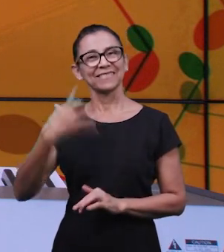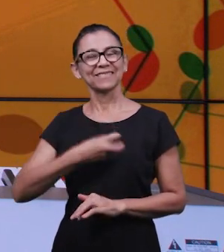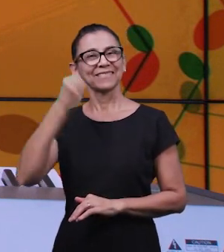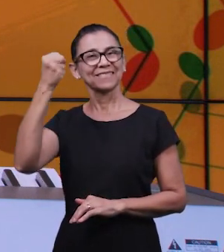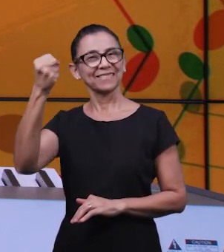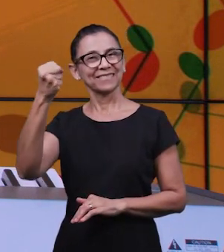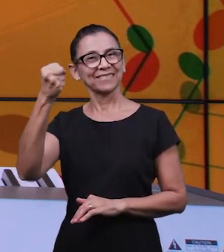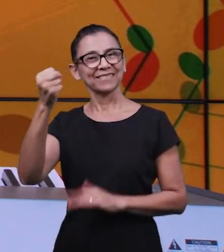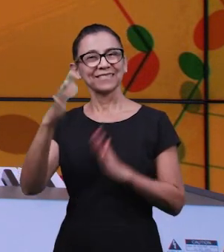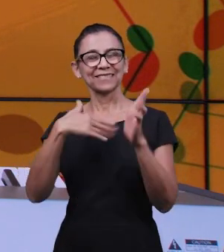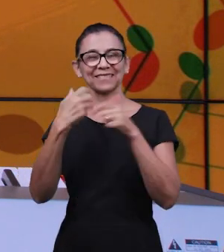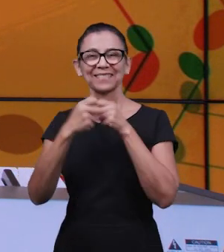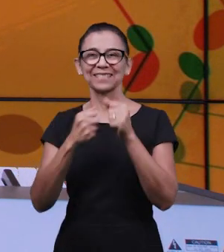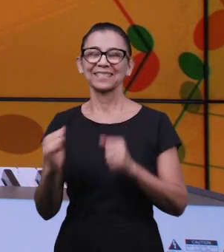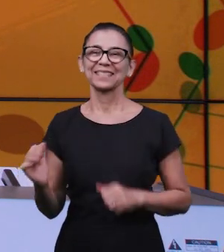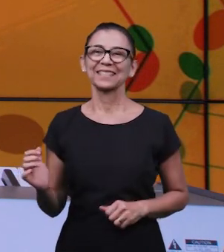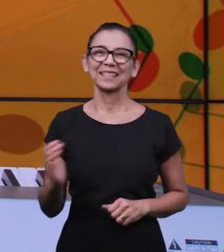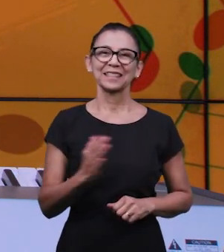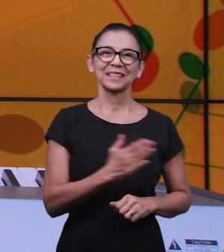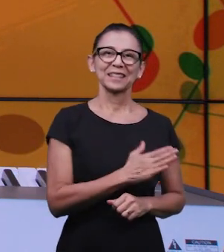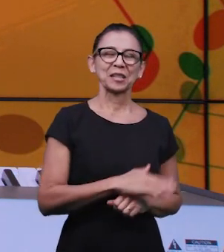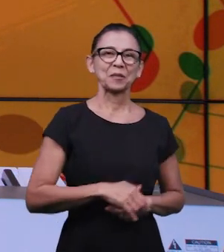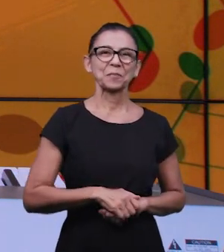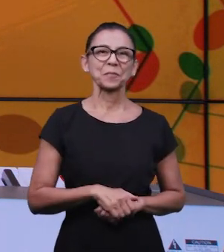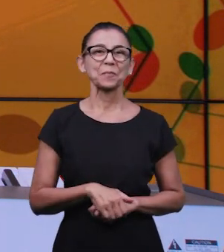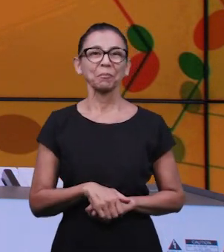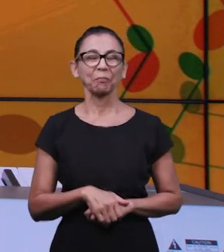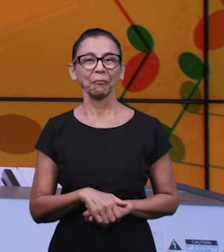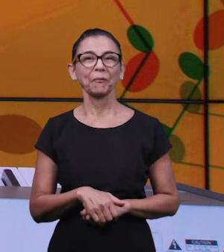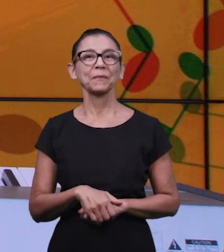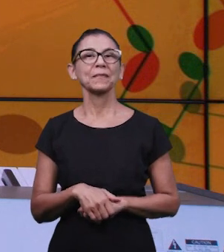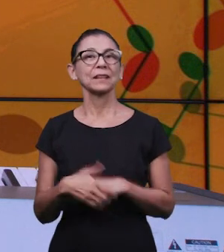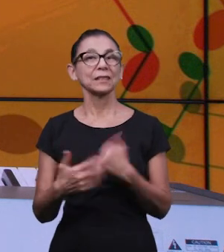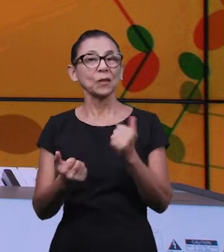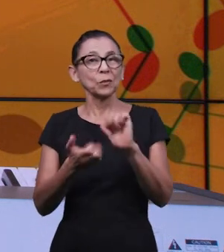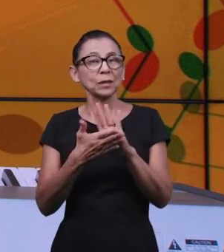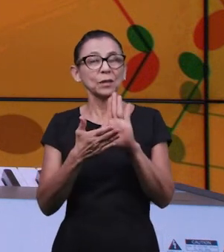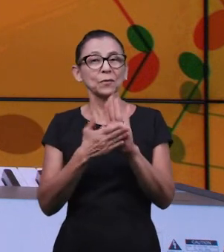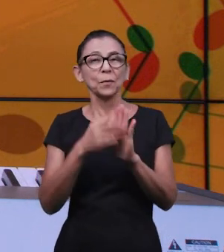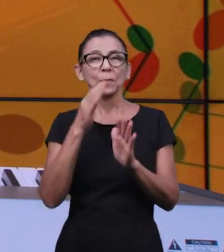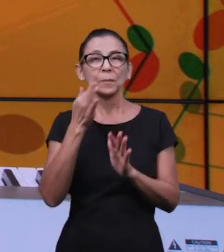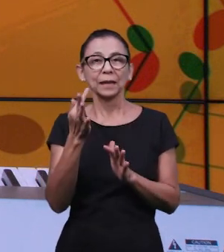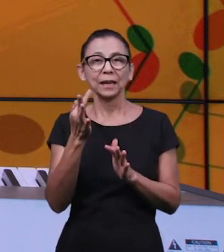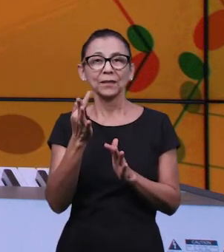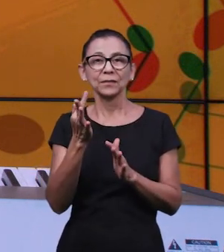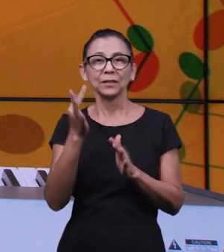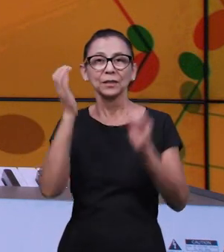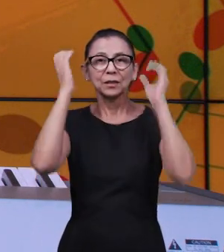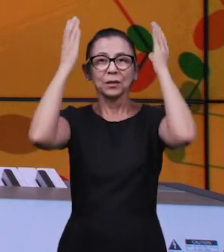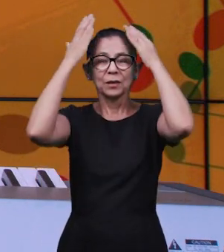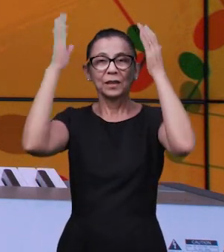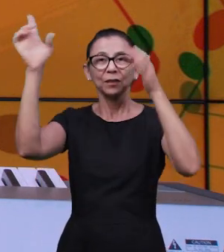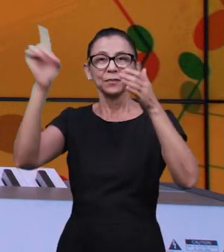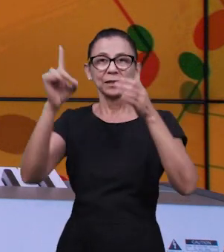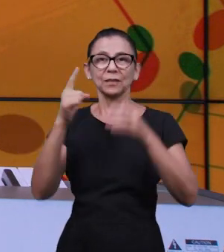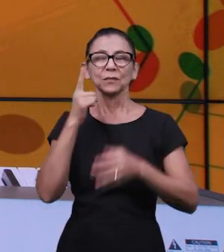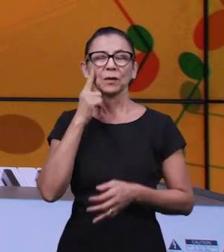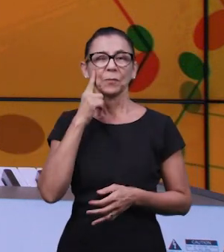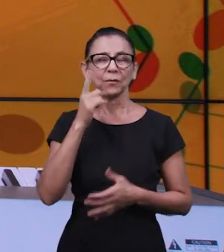é o arrebatamento, e ela não terá fim, pois viveremos